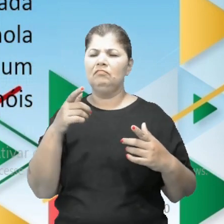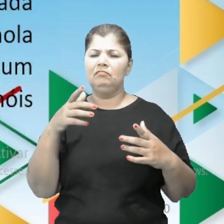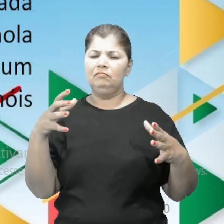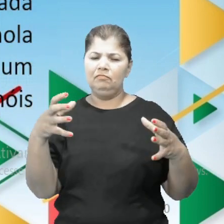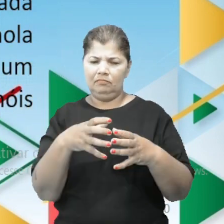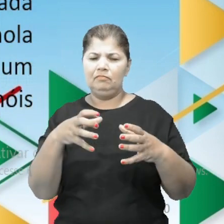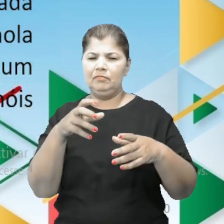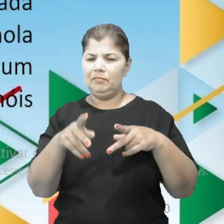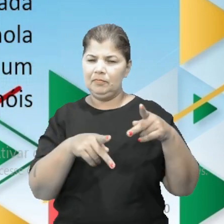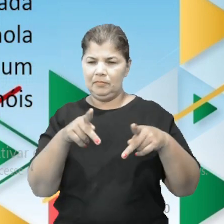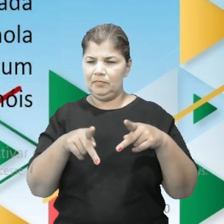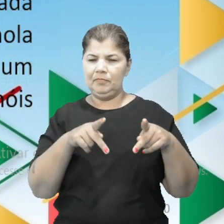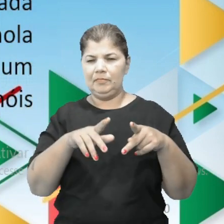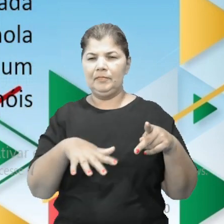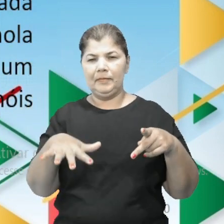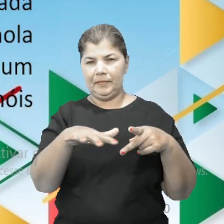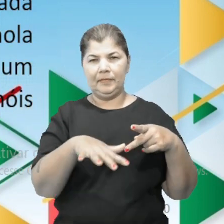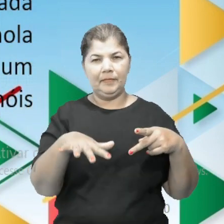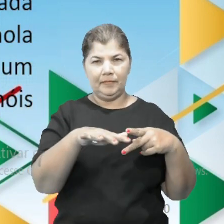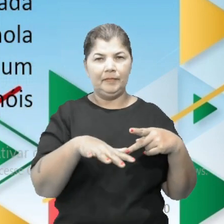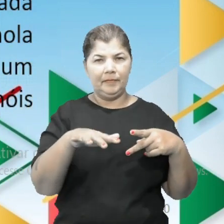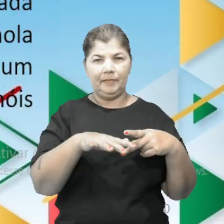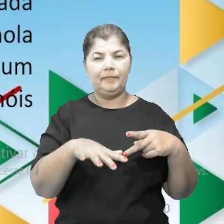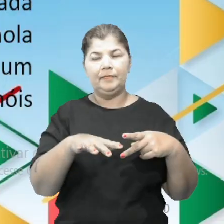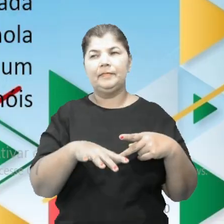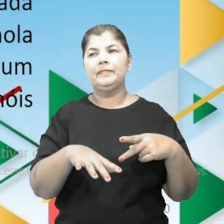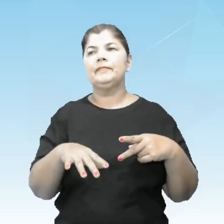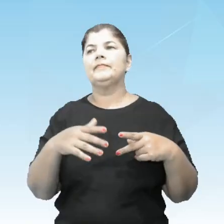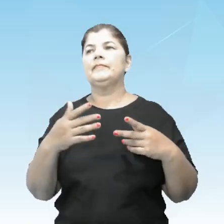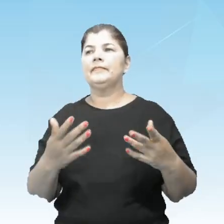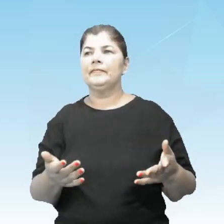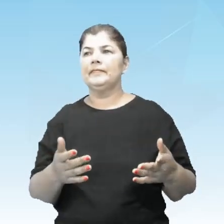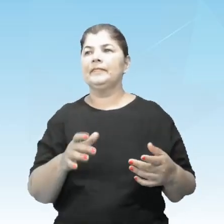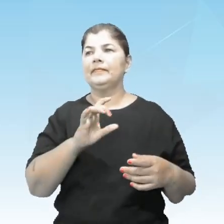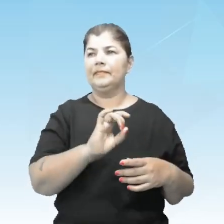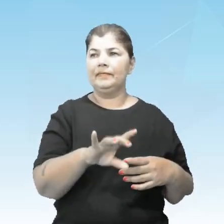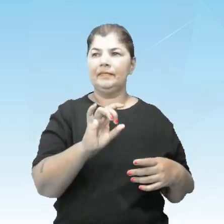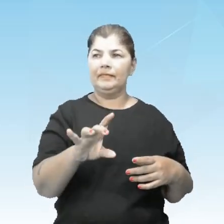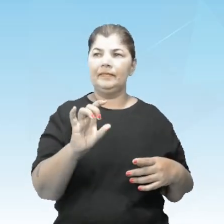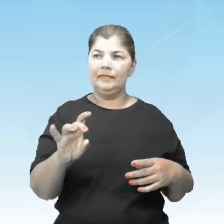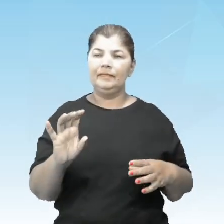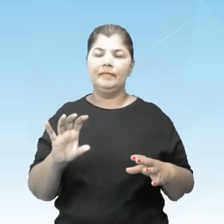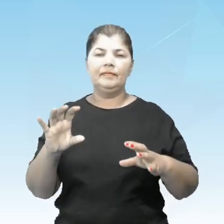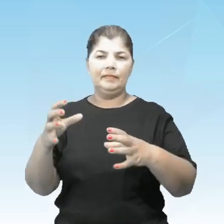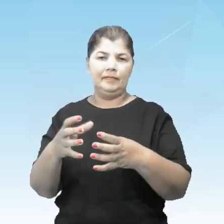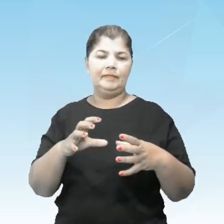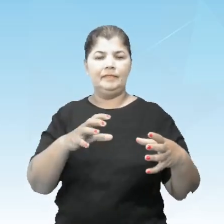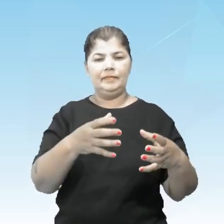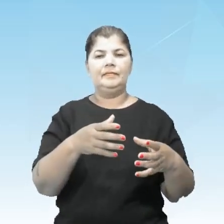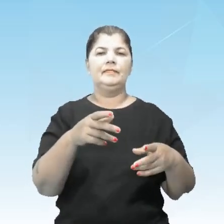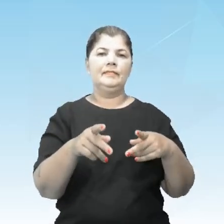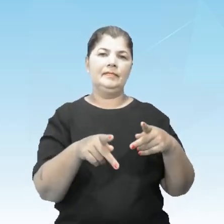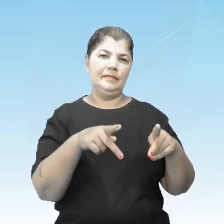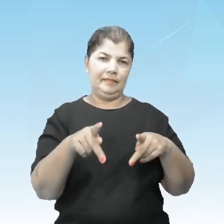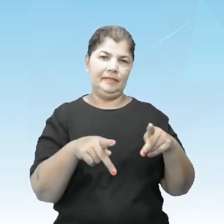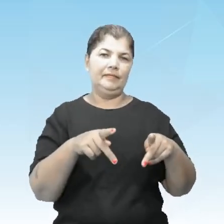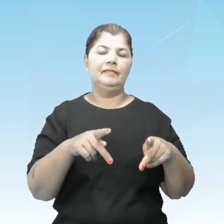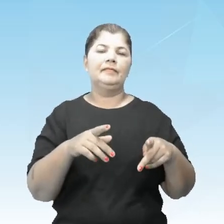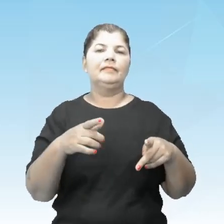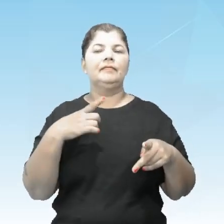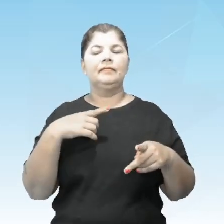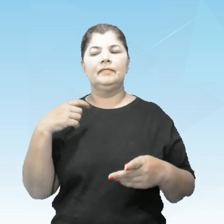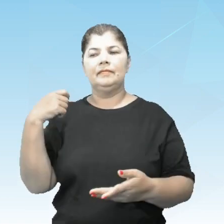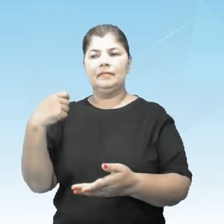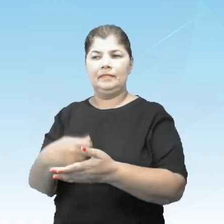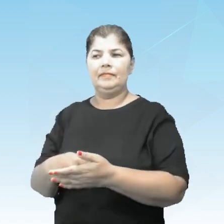Tinta, do vice-reino do Peru. Então, cada um desses povoados tinha a obrigação de pagar à monarquia